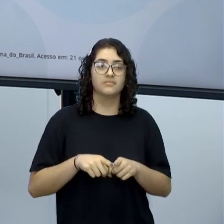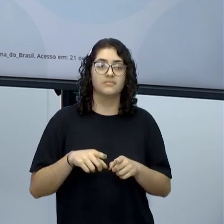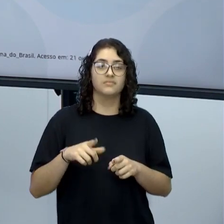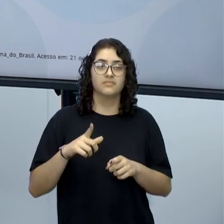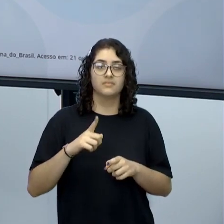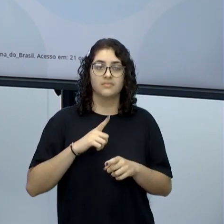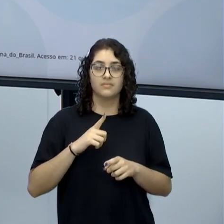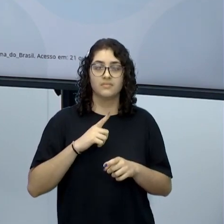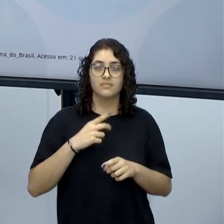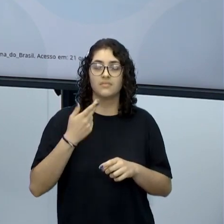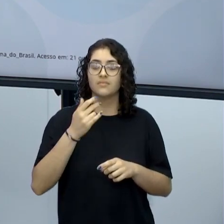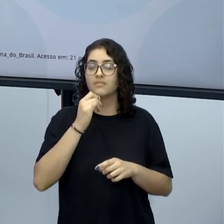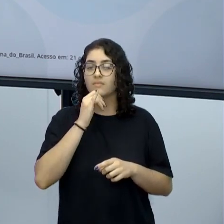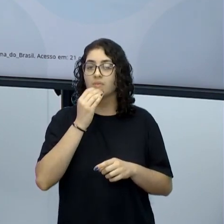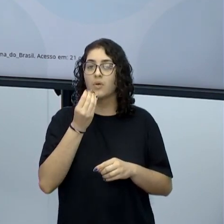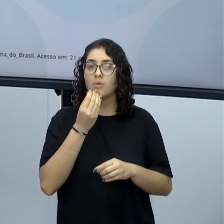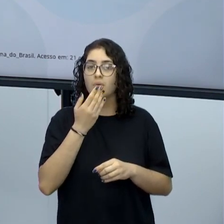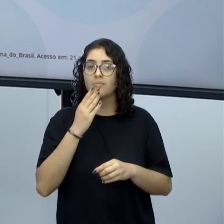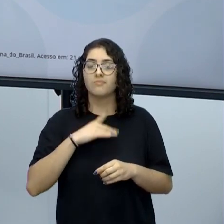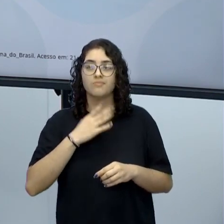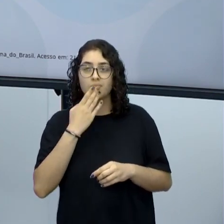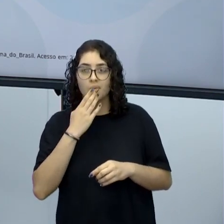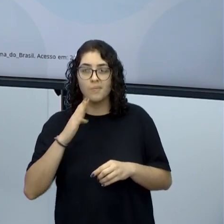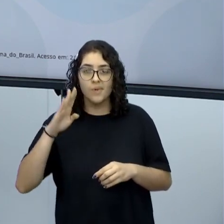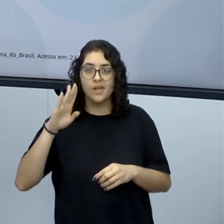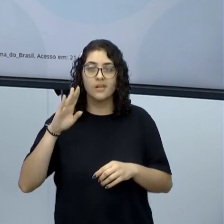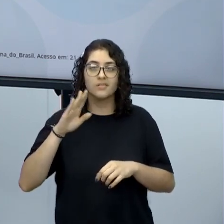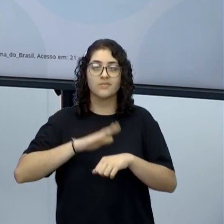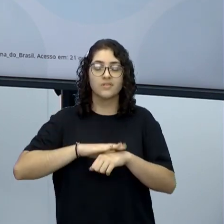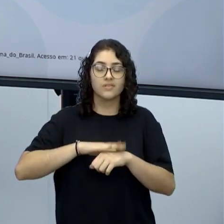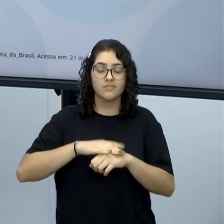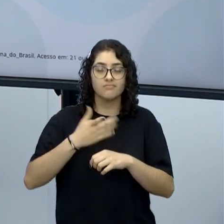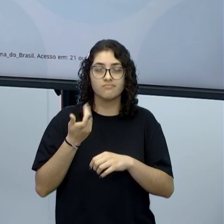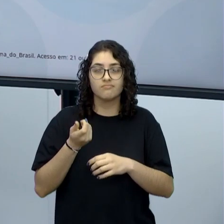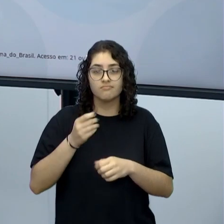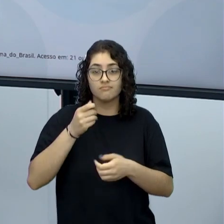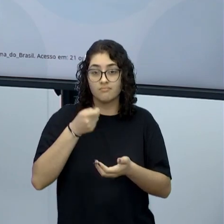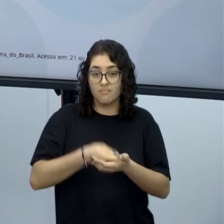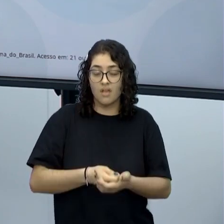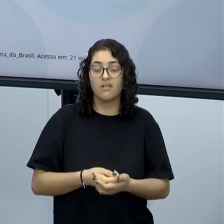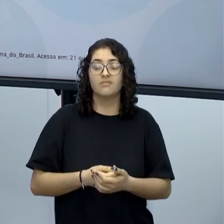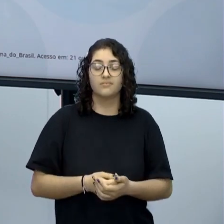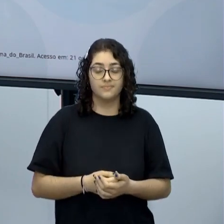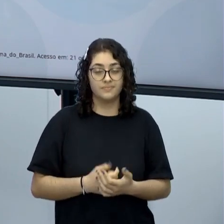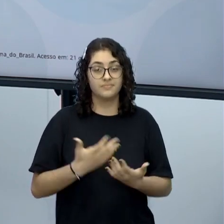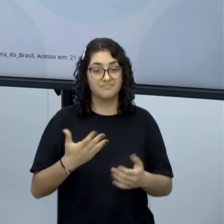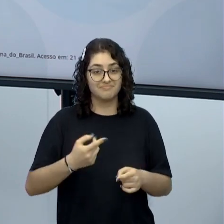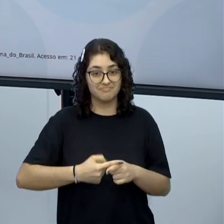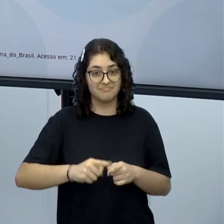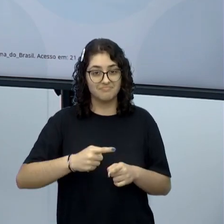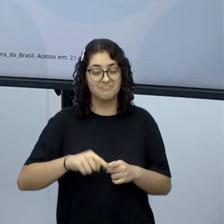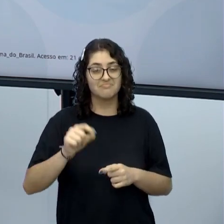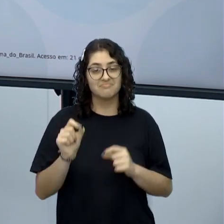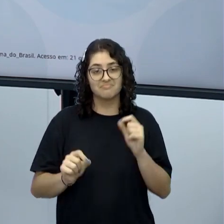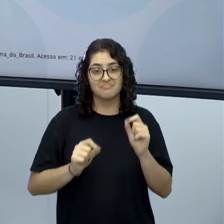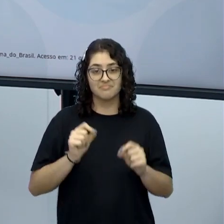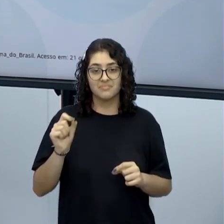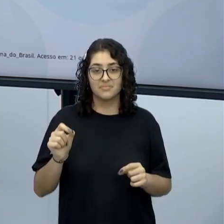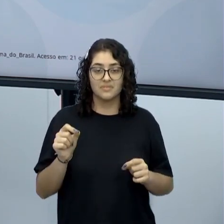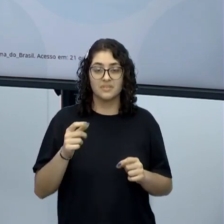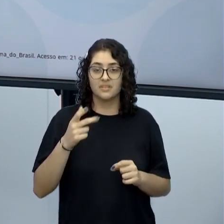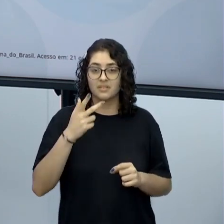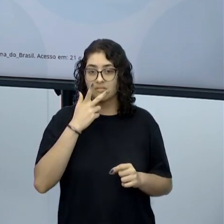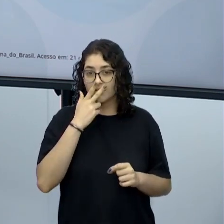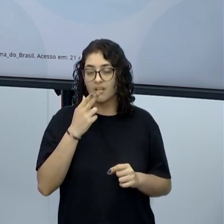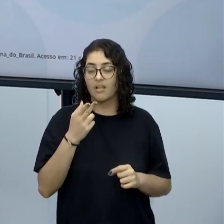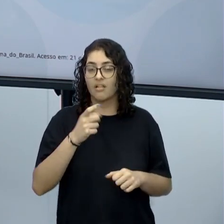Pagador de Promessa, e isso falando anteriormente a isso. E o problema é que levou